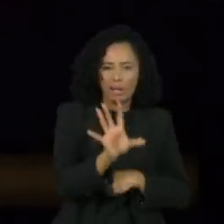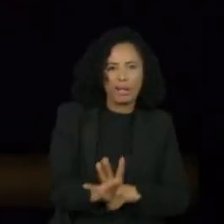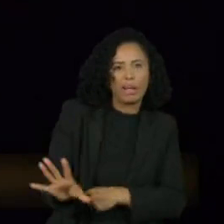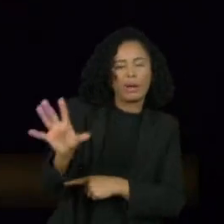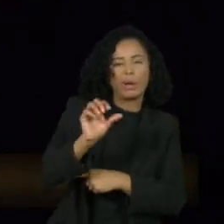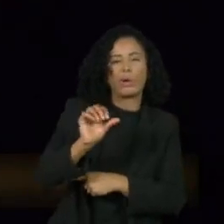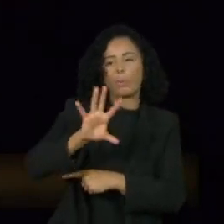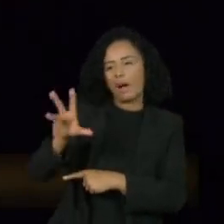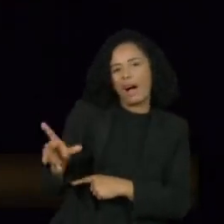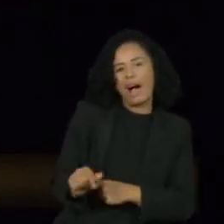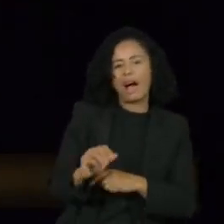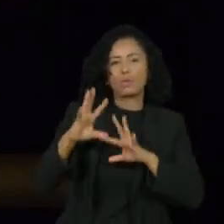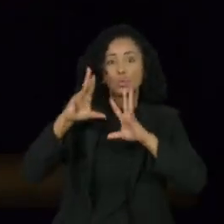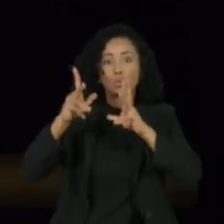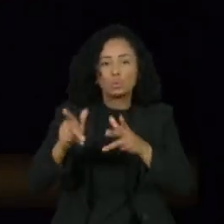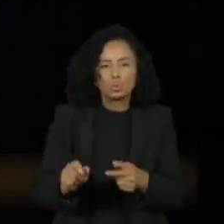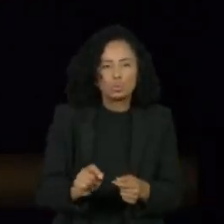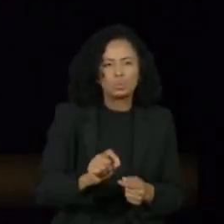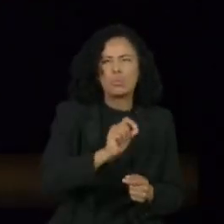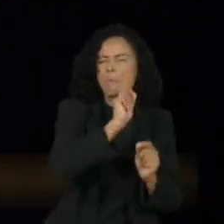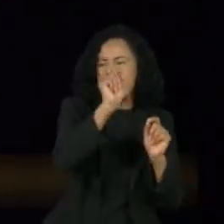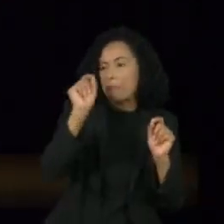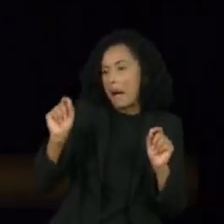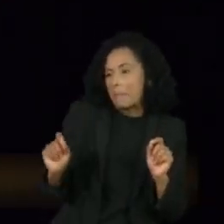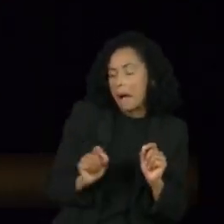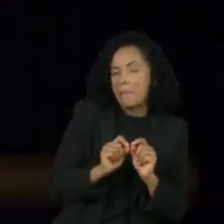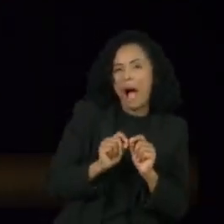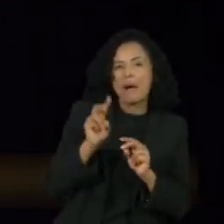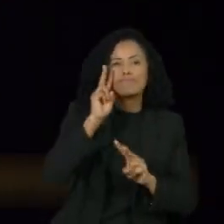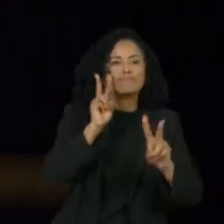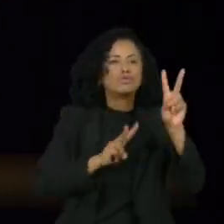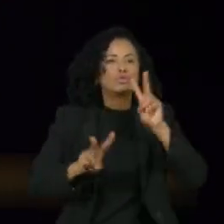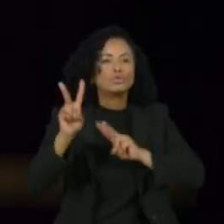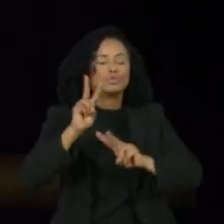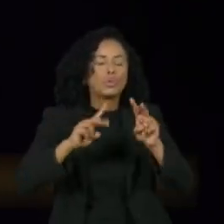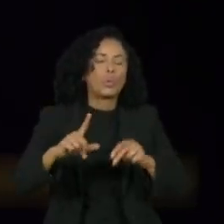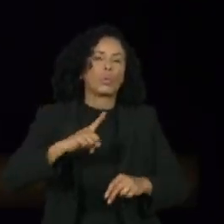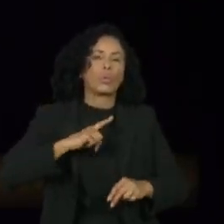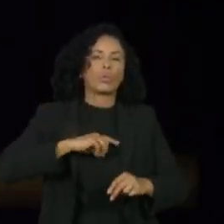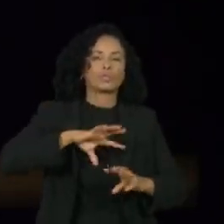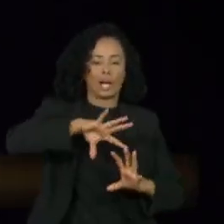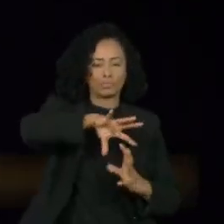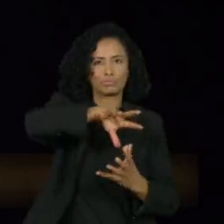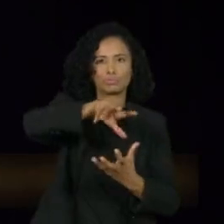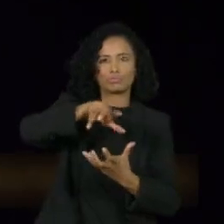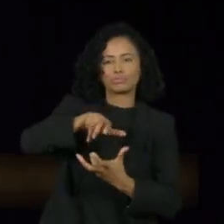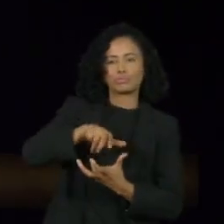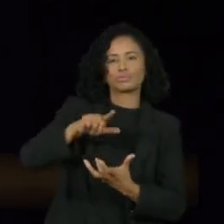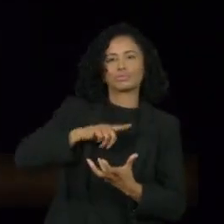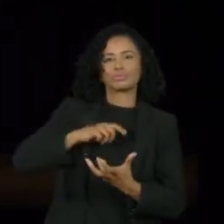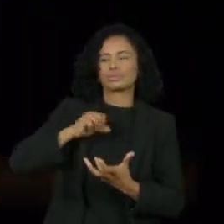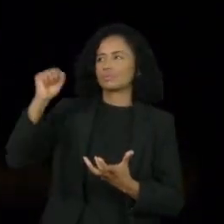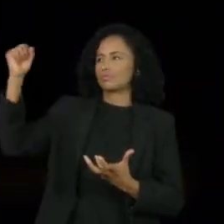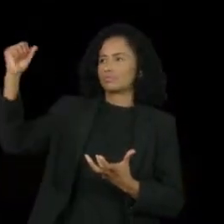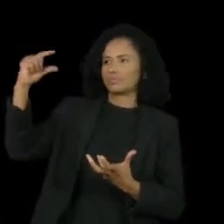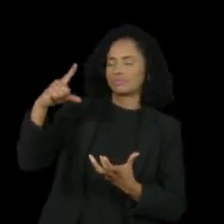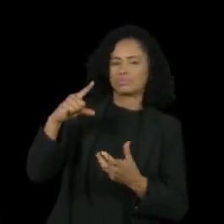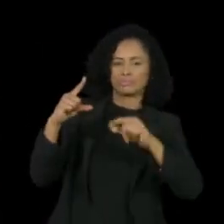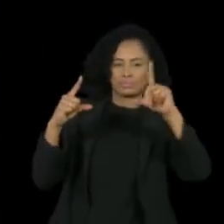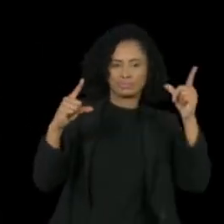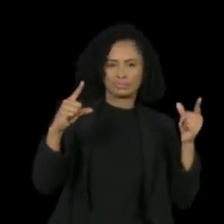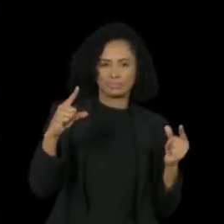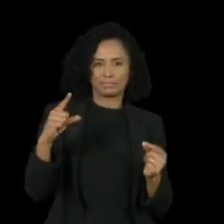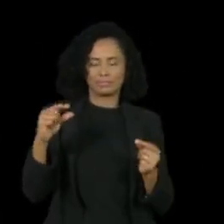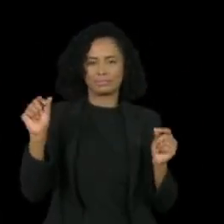no eclipse lunar Total a um alinhamento entre a lua a terra e o sol a lua ficar coberta pela sombra da terra iluminada pelo sol